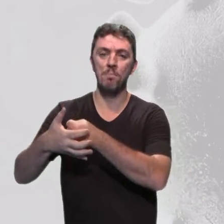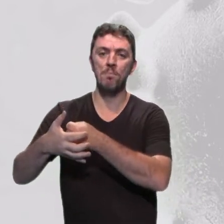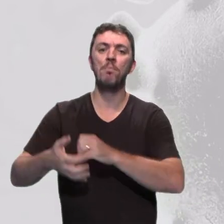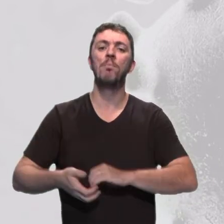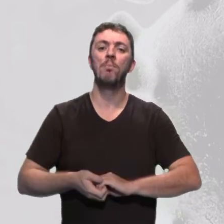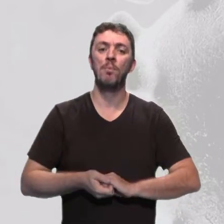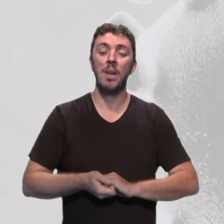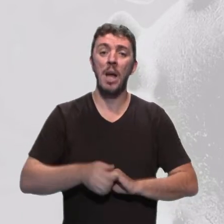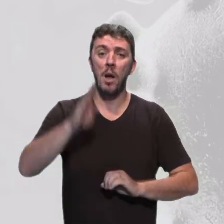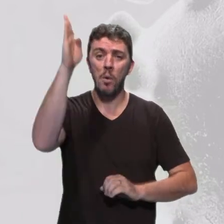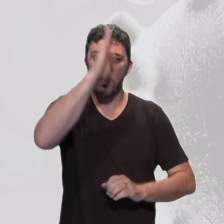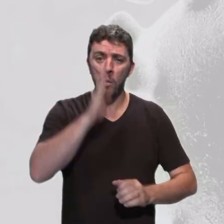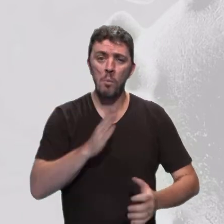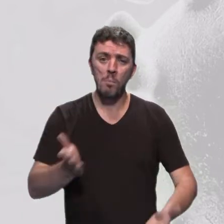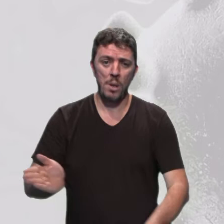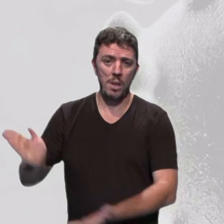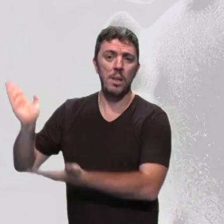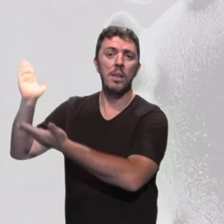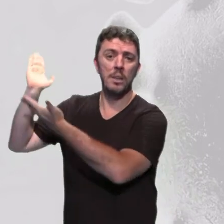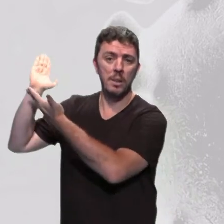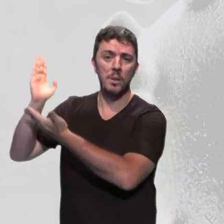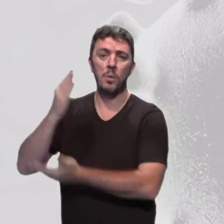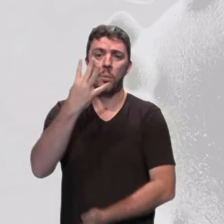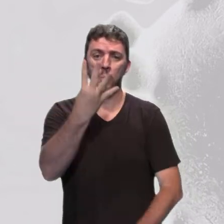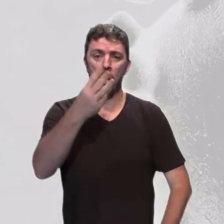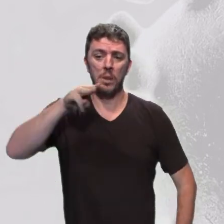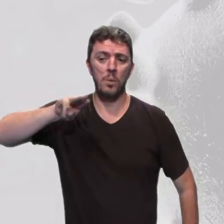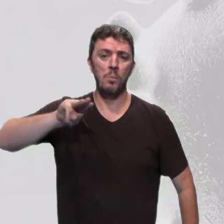jundiaí.sp.gov.br/coronavírus. No Brasil, são